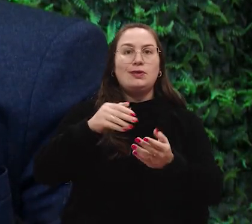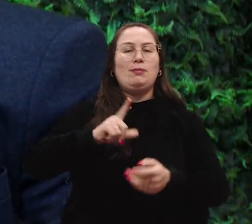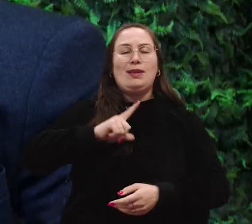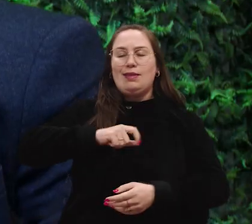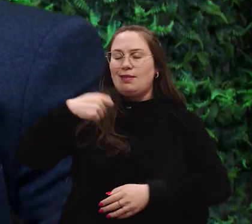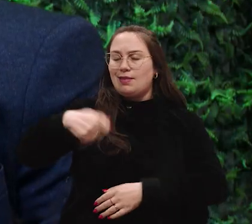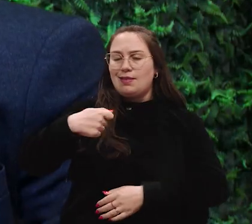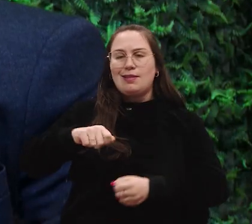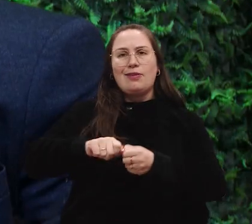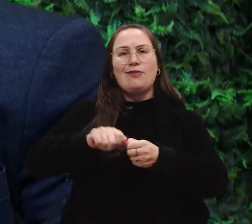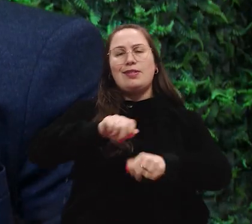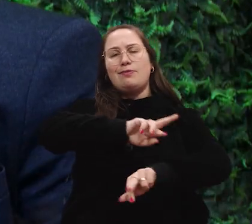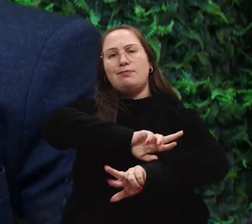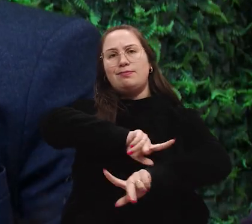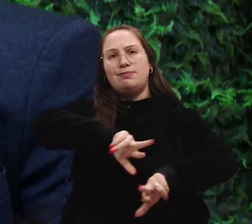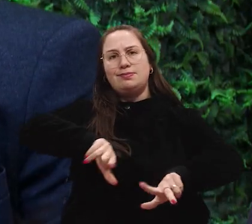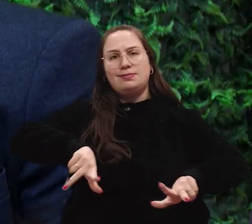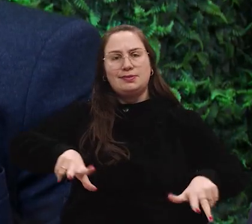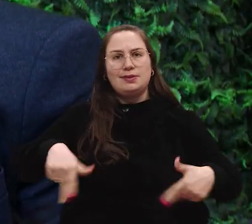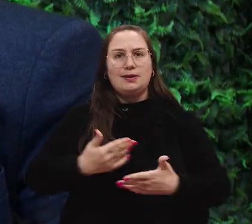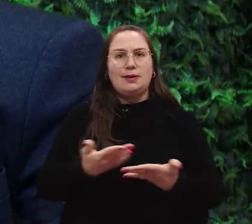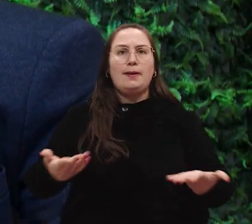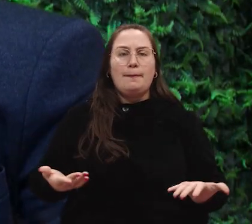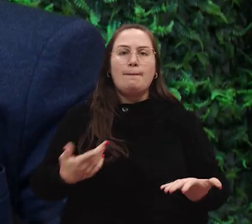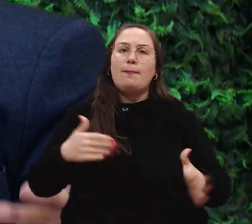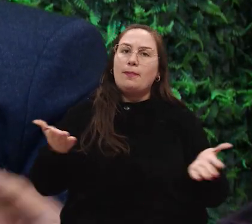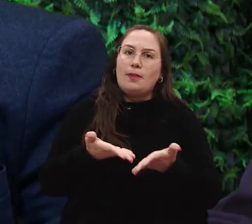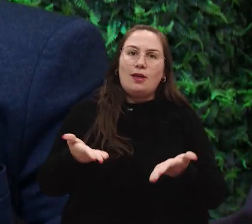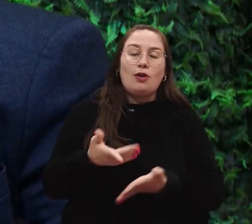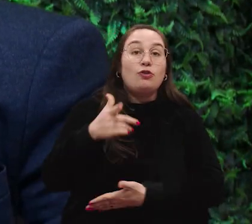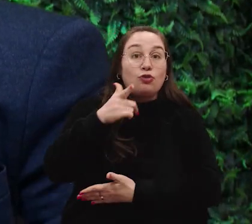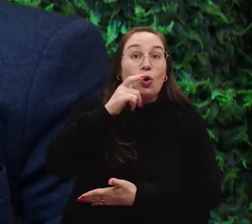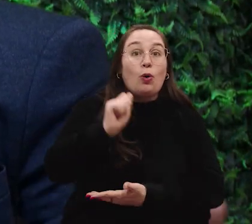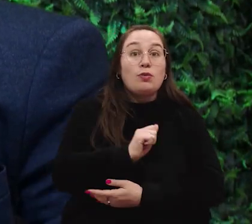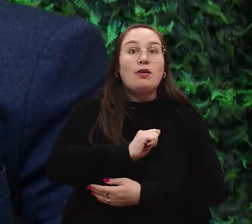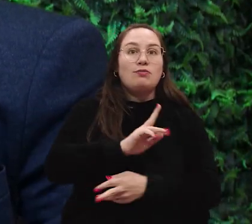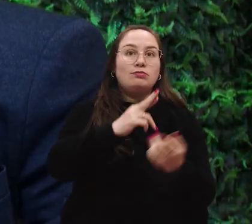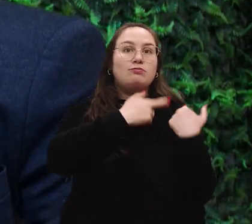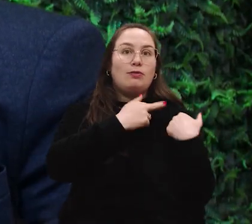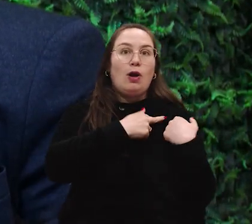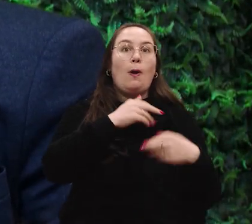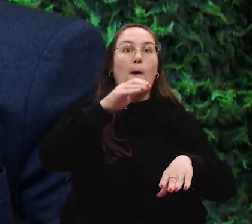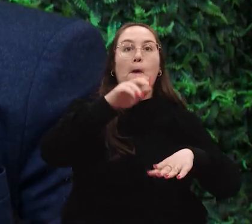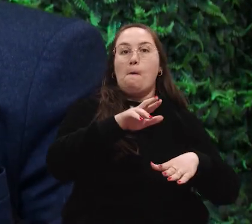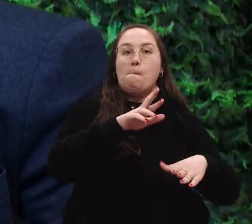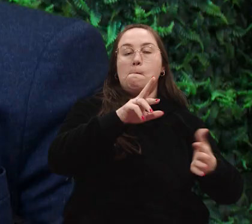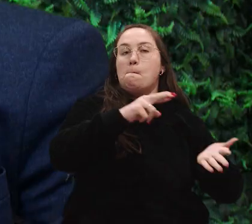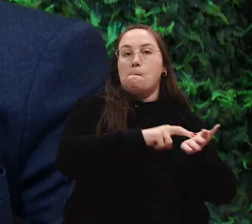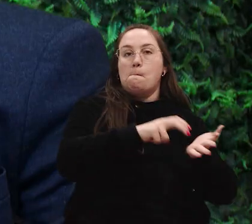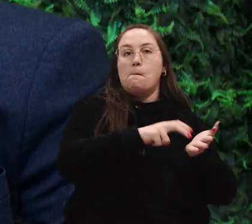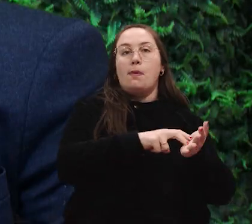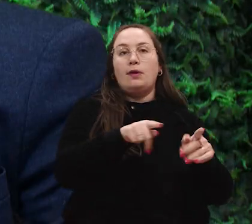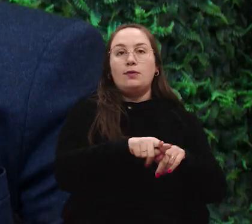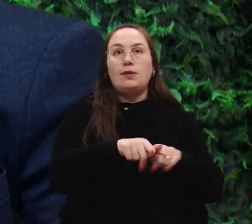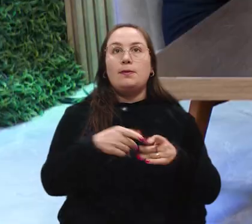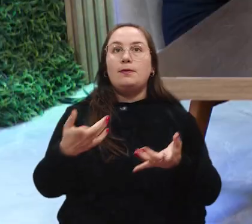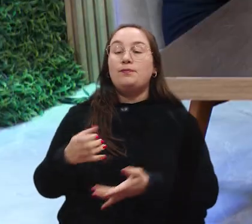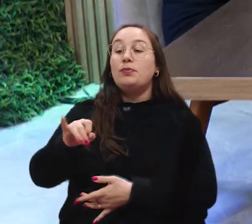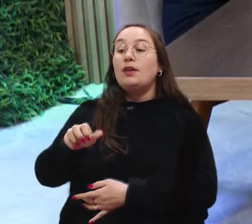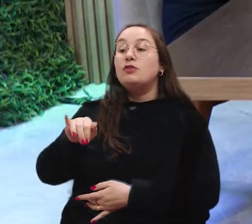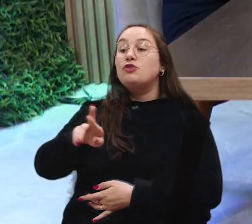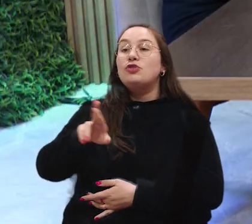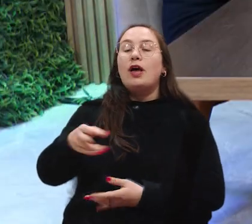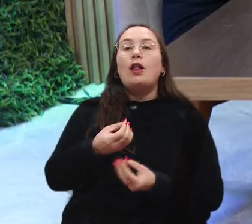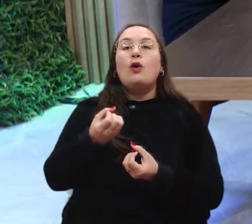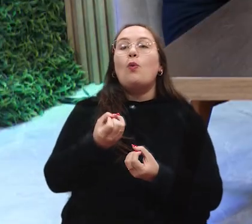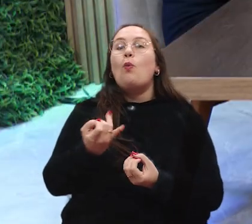muito o que fazer, né? Mas ainda hoje já está conseguindo responsabilizar os bancos também por isso. Jair, quais